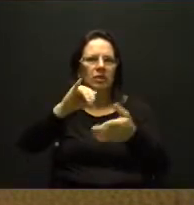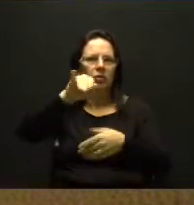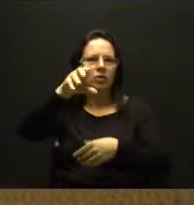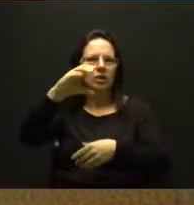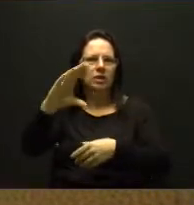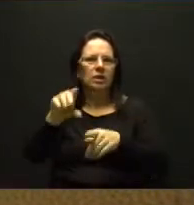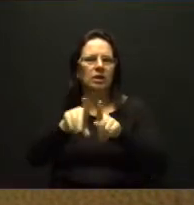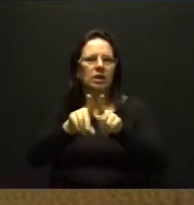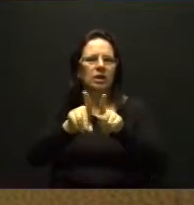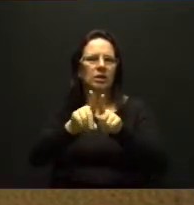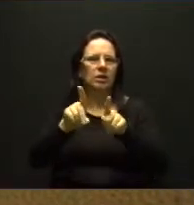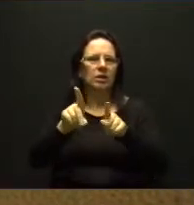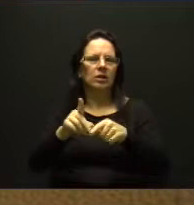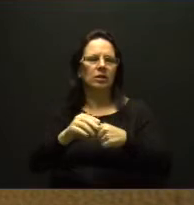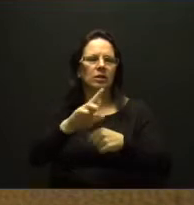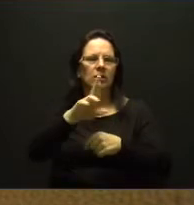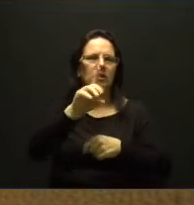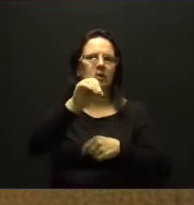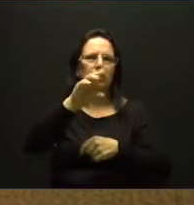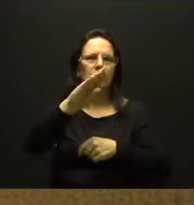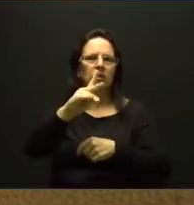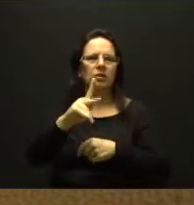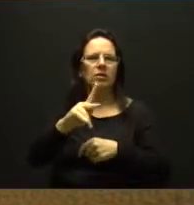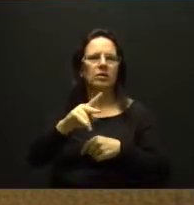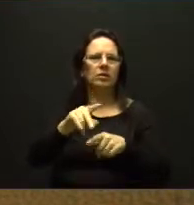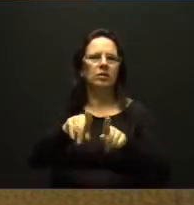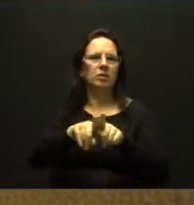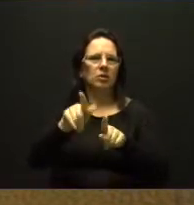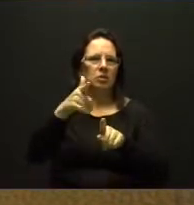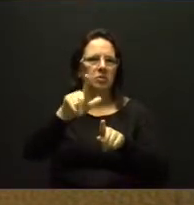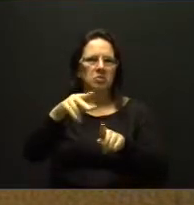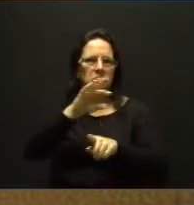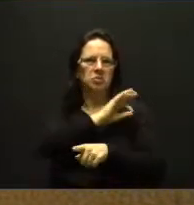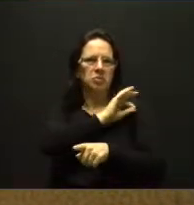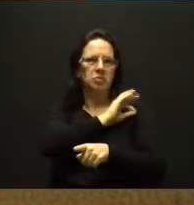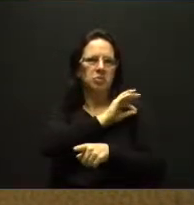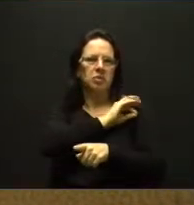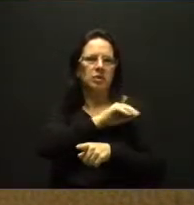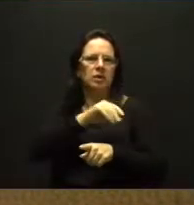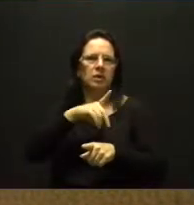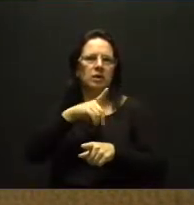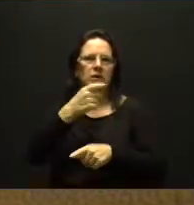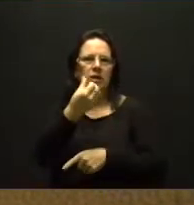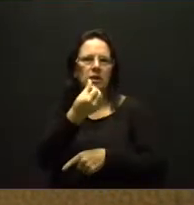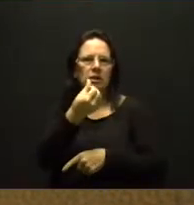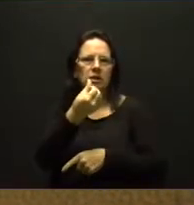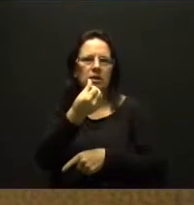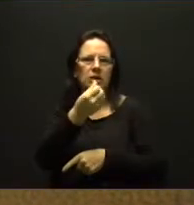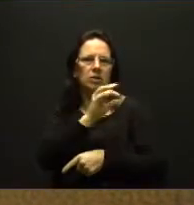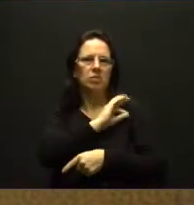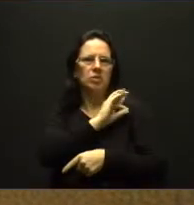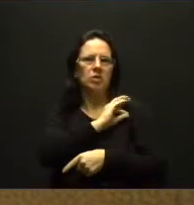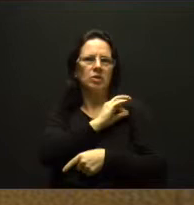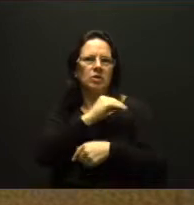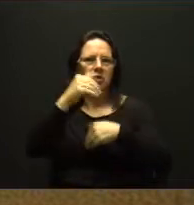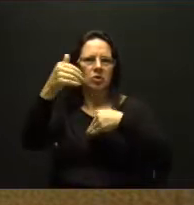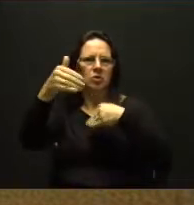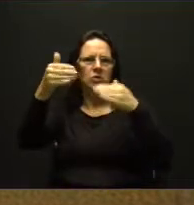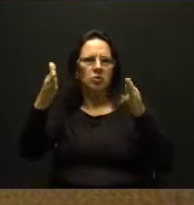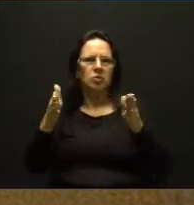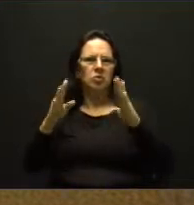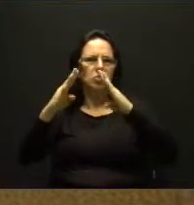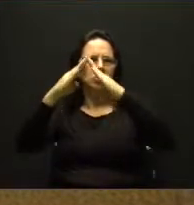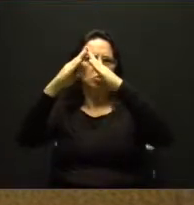segundo a rtp m que é o que rege a polícia militar fala que tem que ter seis policiais da base comunitária e aí eu falei